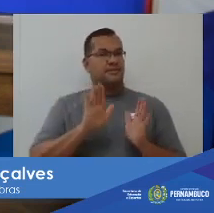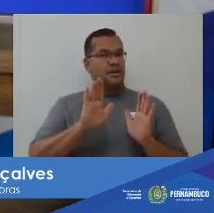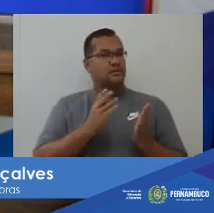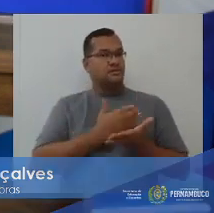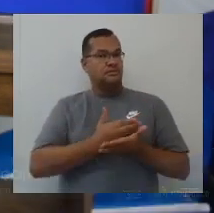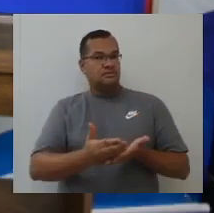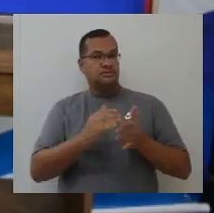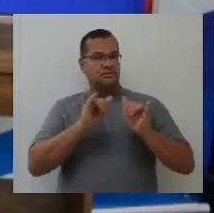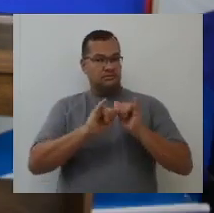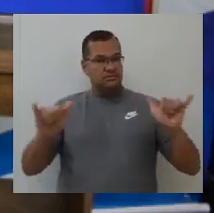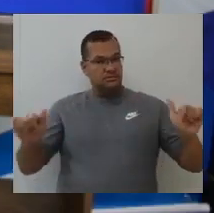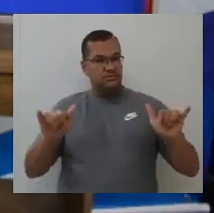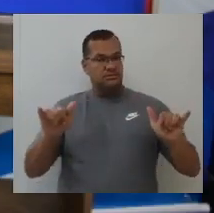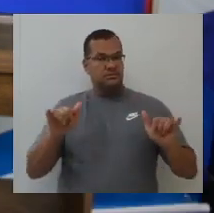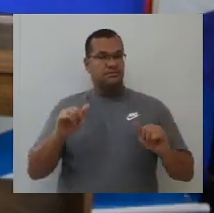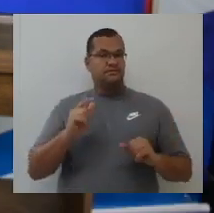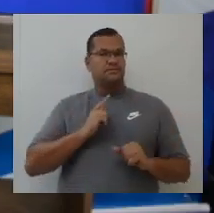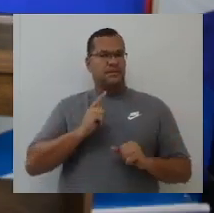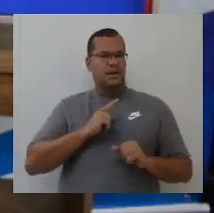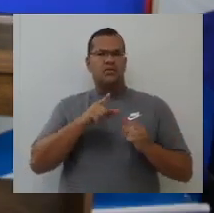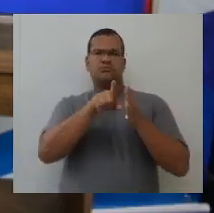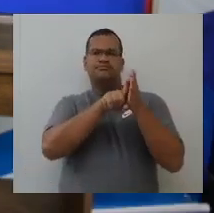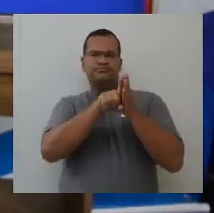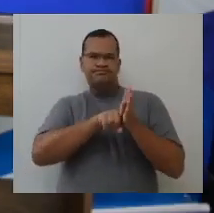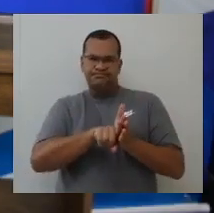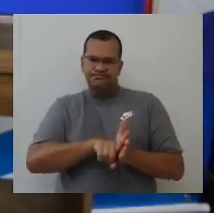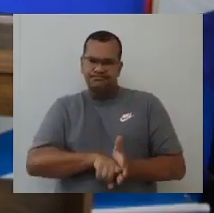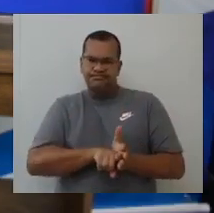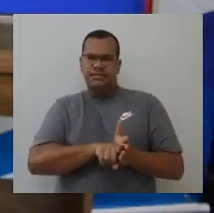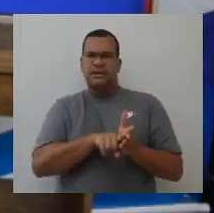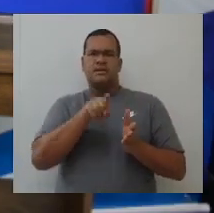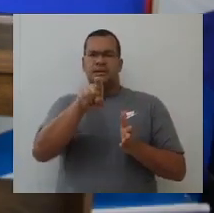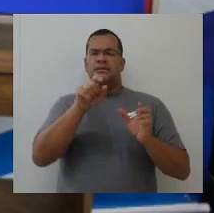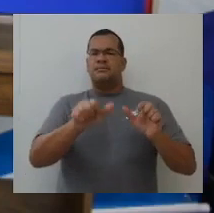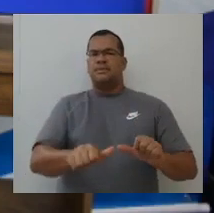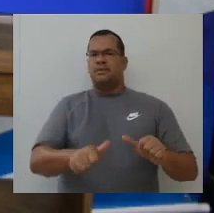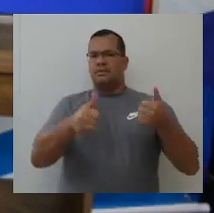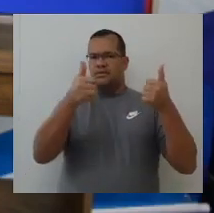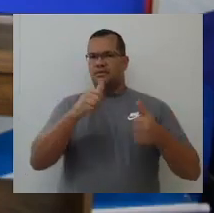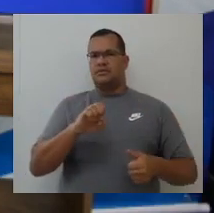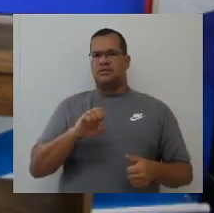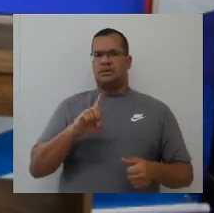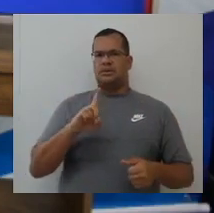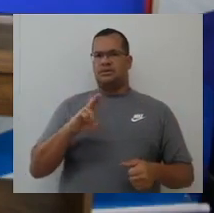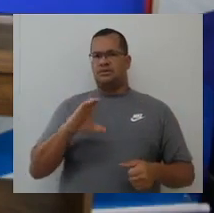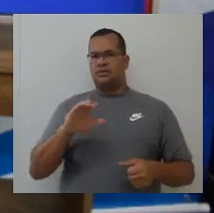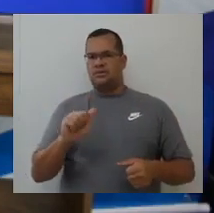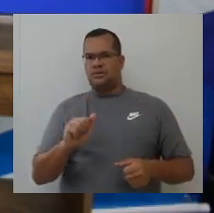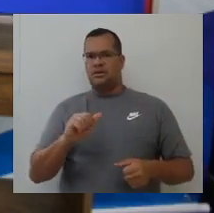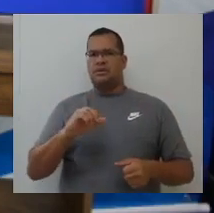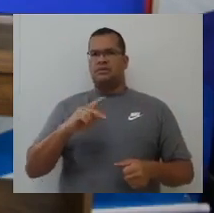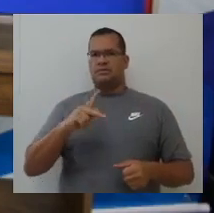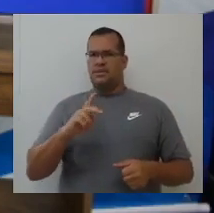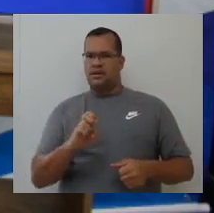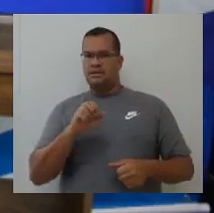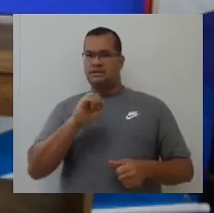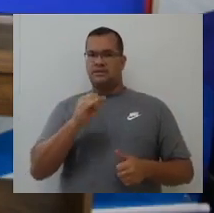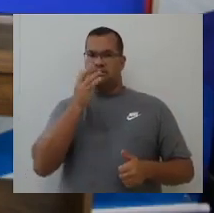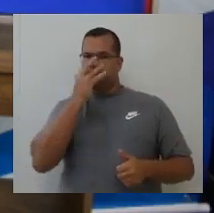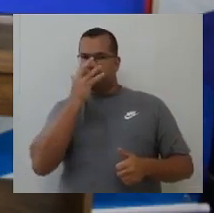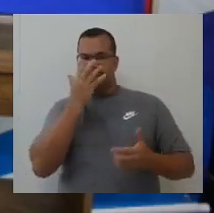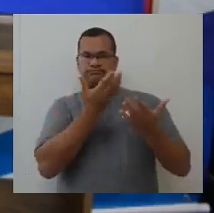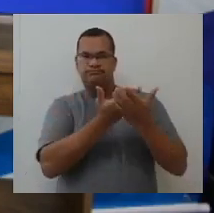para você. A gente está com uma pesquisa para melhoria, uma pesquisa do EducaPE. Se você está assistindo essa aula pela